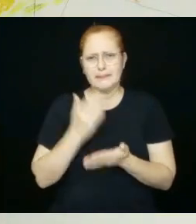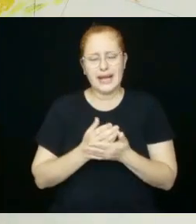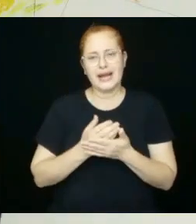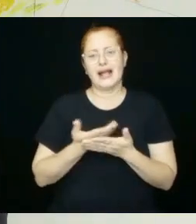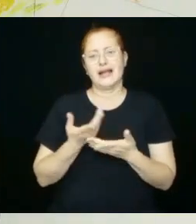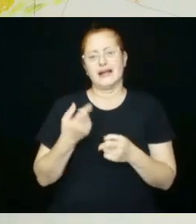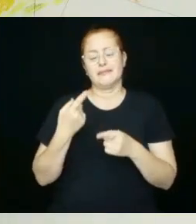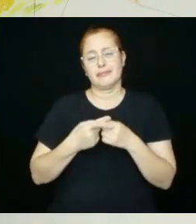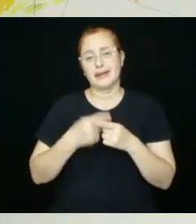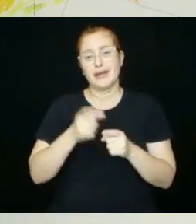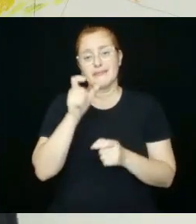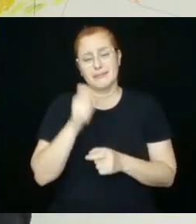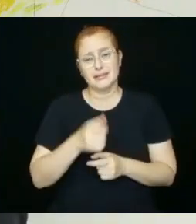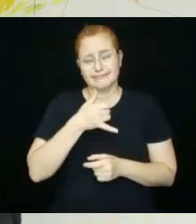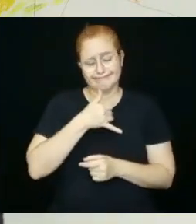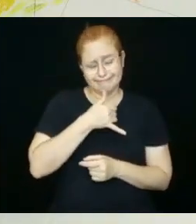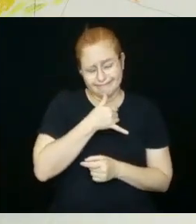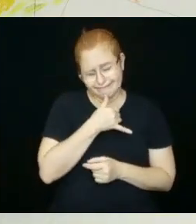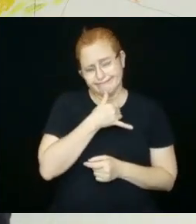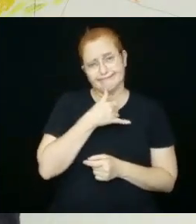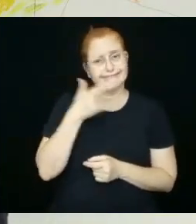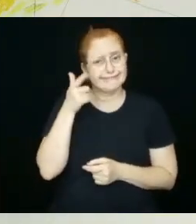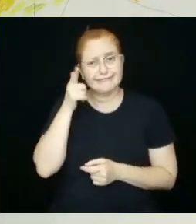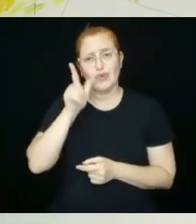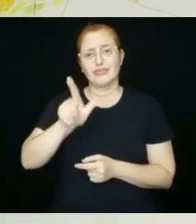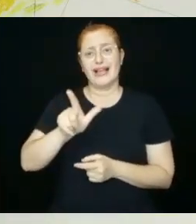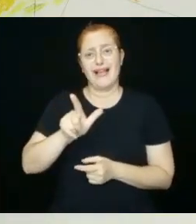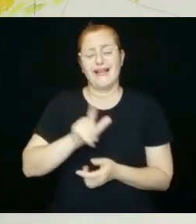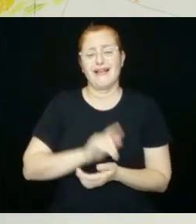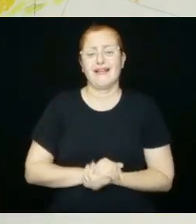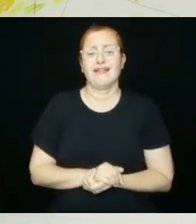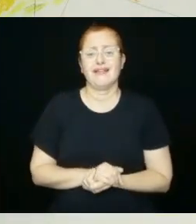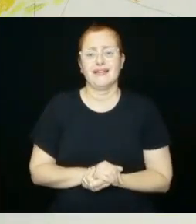geralmente a frustração é da pessoa que não consegue